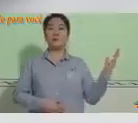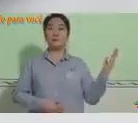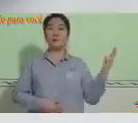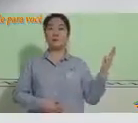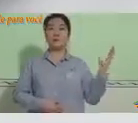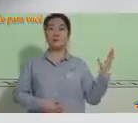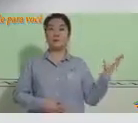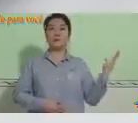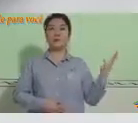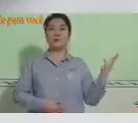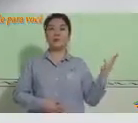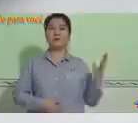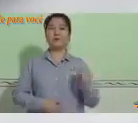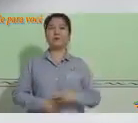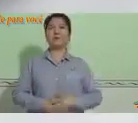alterações.